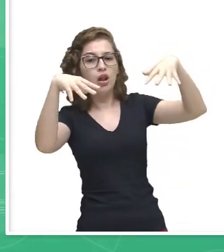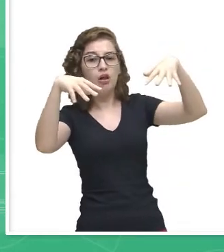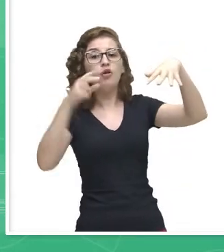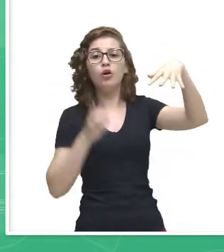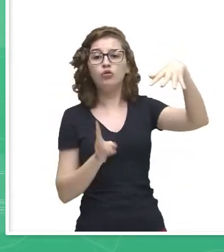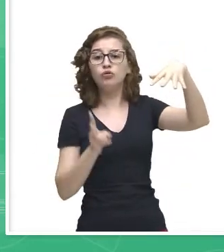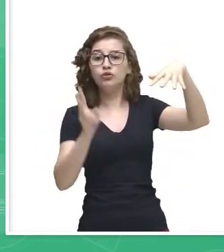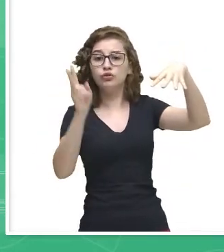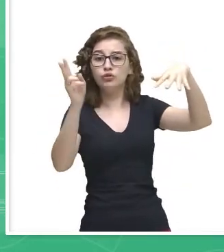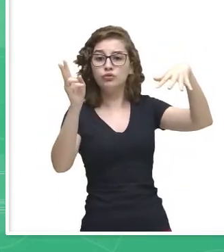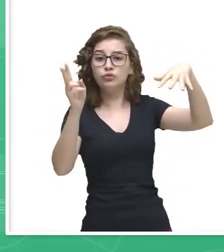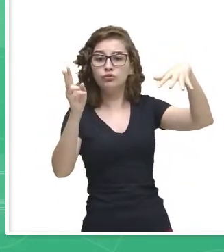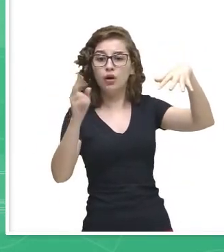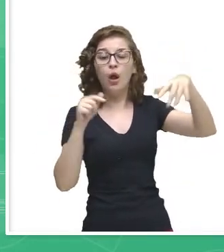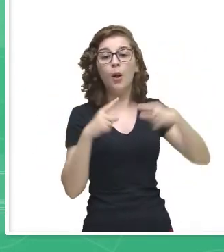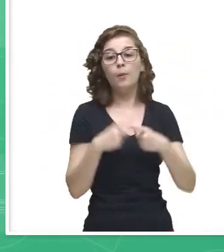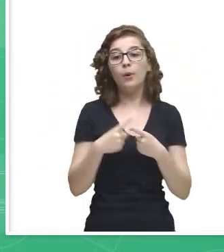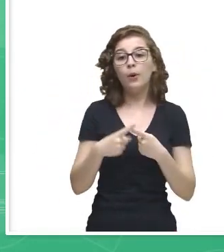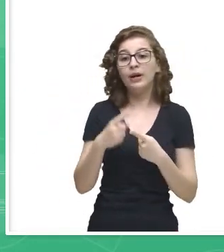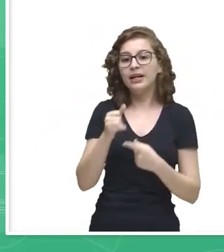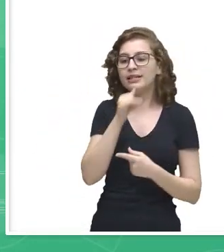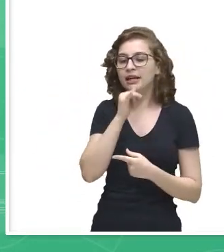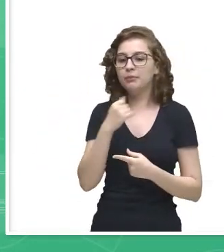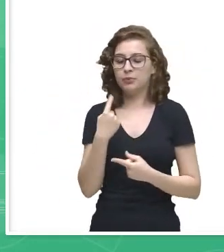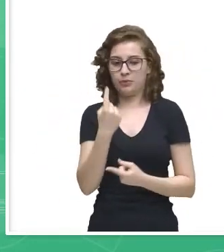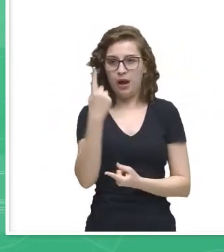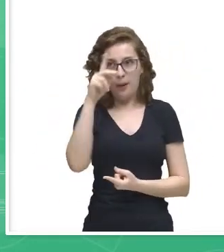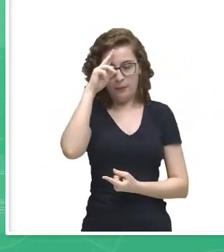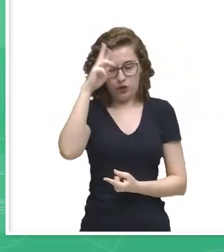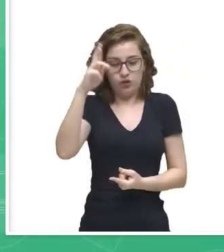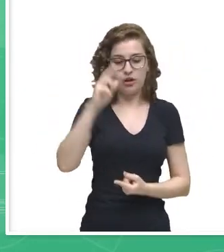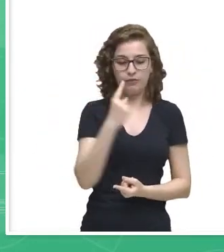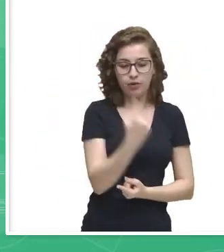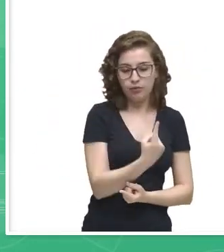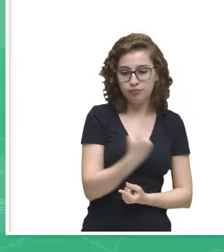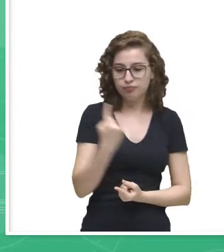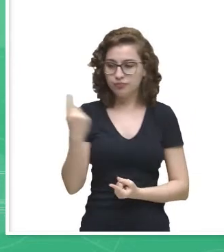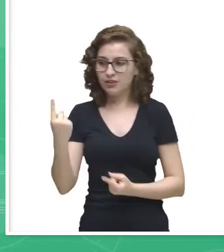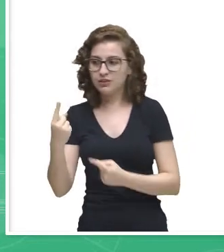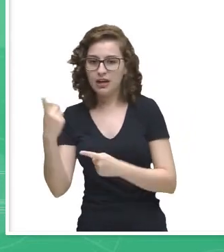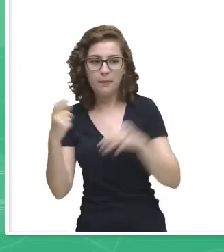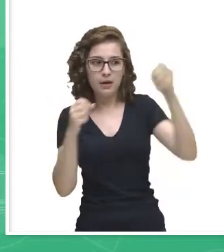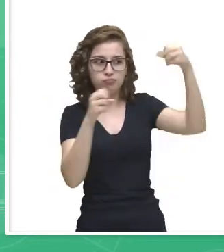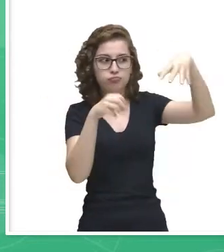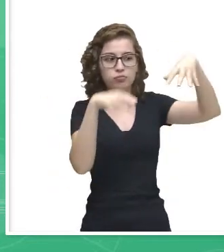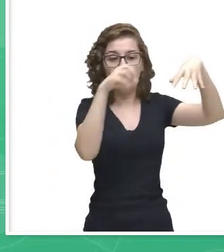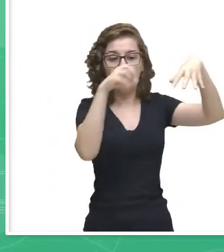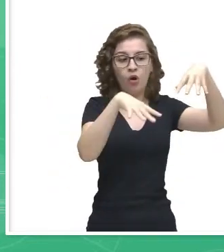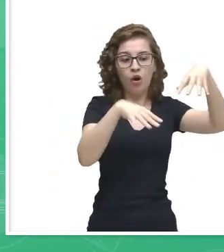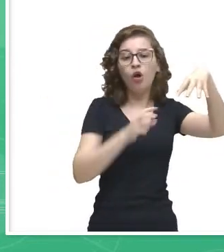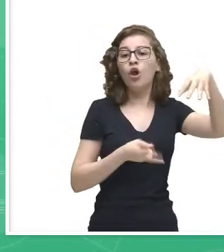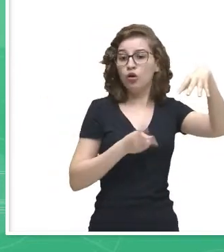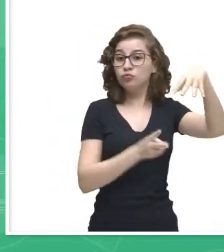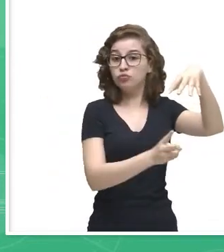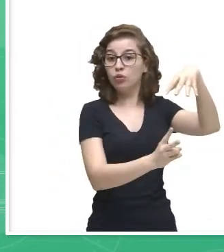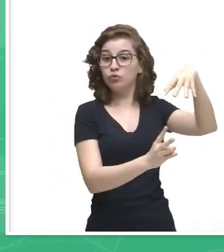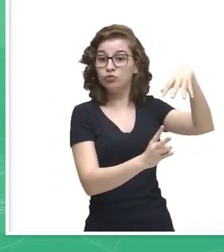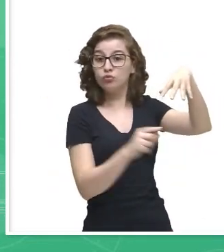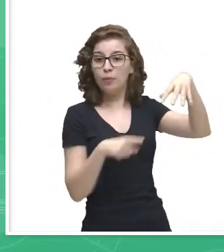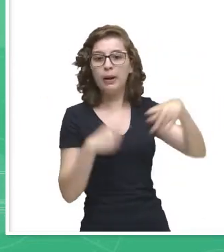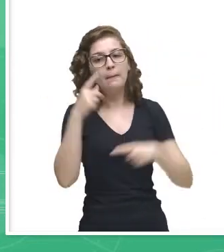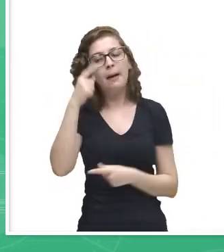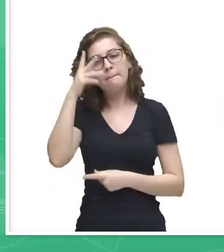a população tivesse a imagem de que o Duce, ele não dormia pensando nos problemas da nação. Ele